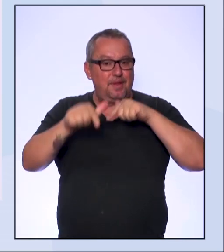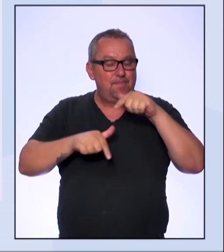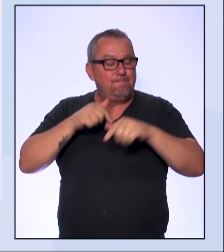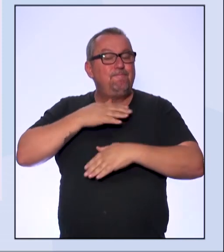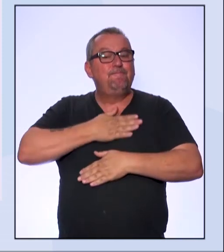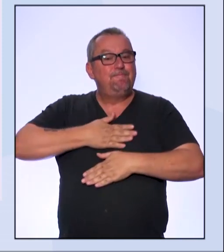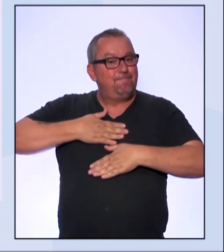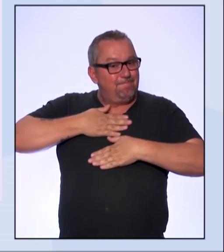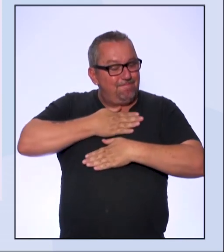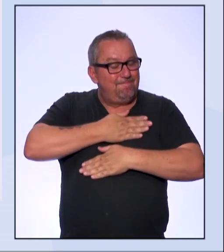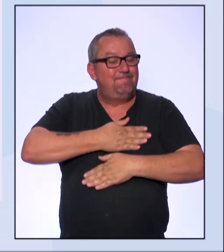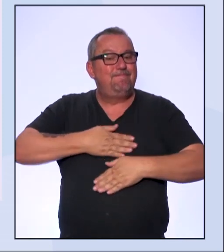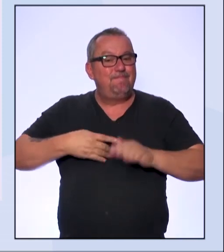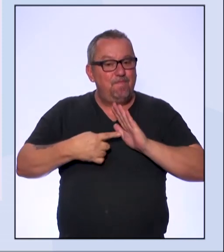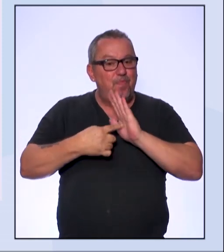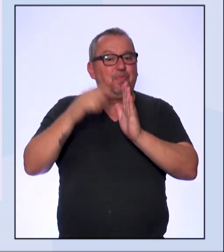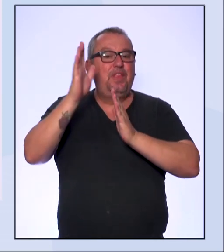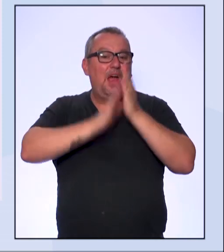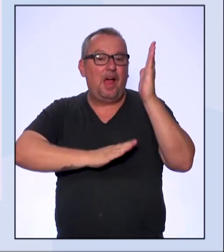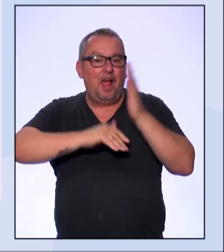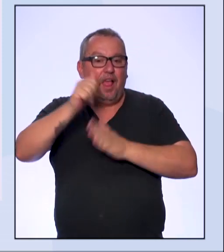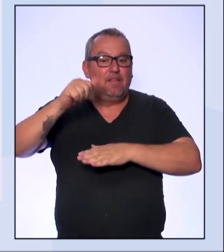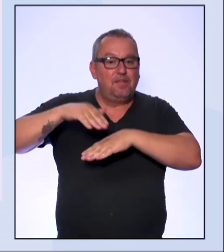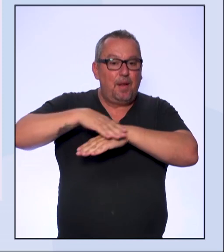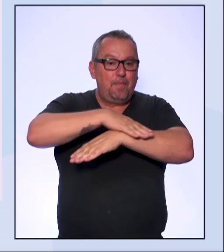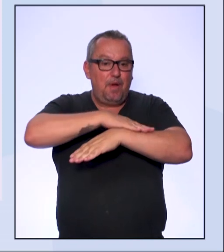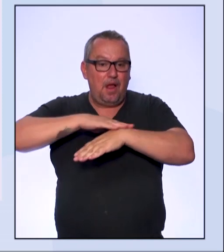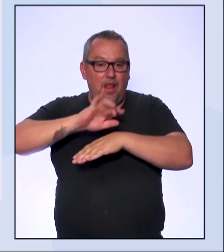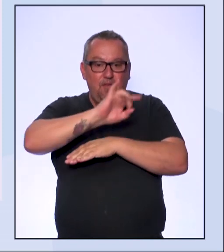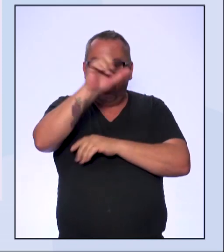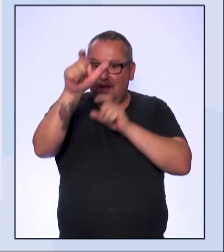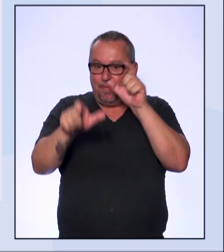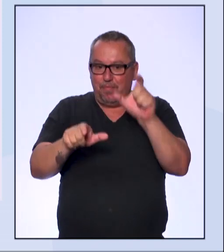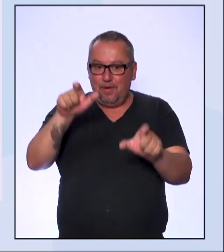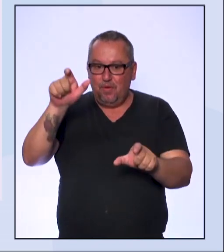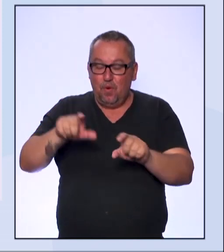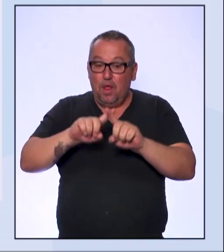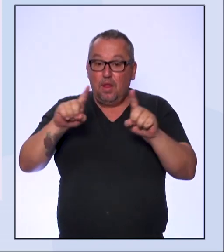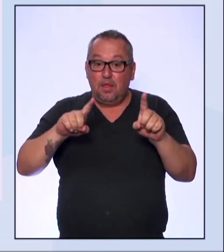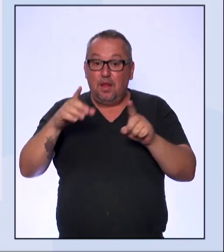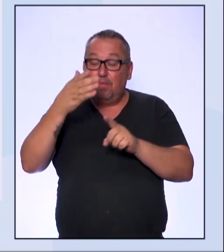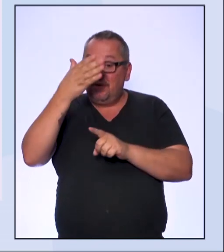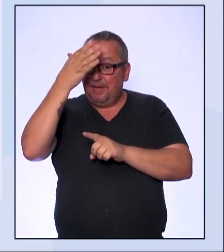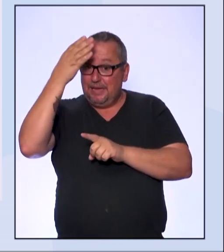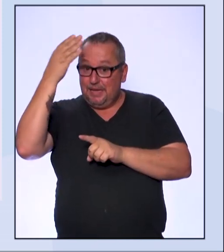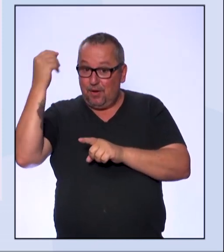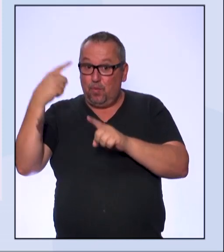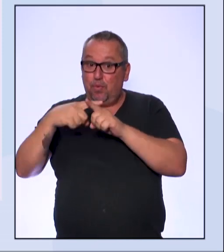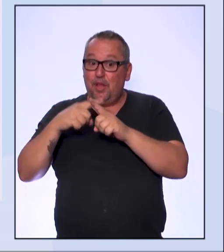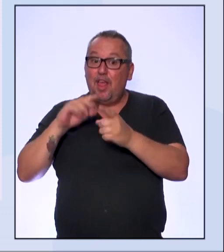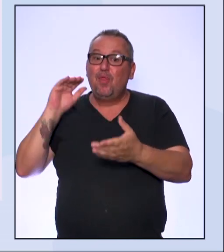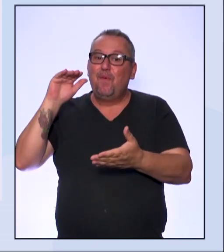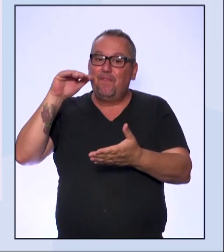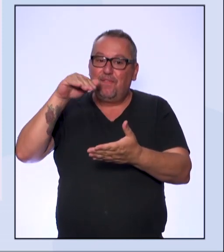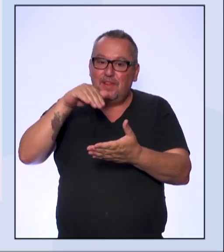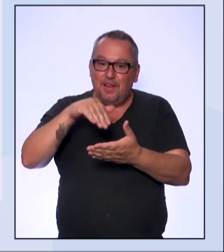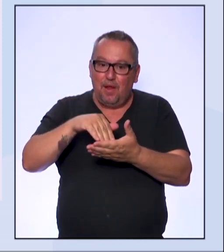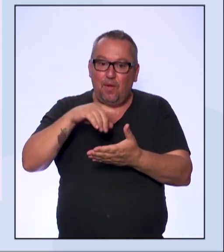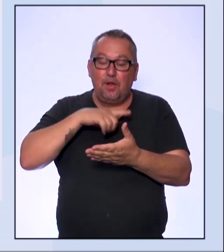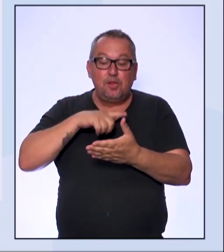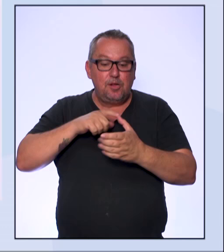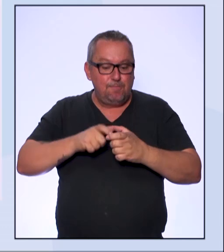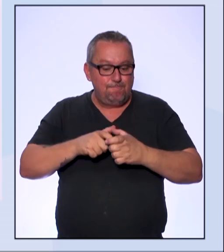satisfação, eternizando a arte na pele de cada cliente, não esquecendo dos apps, pois no final tenho a